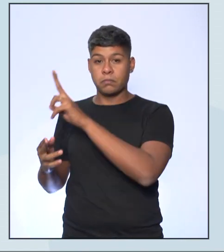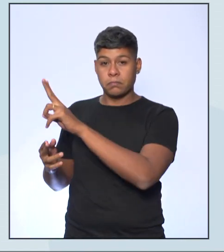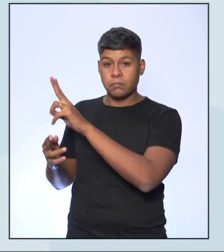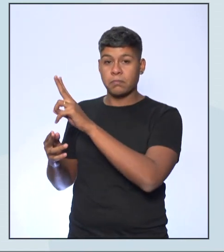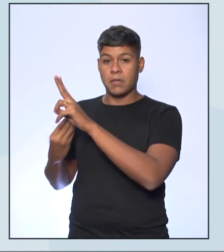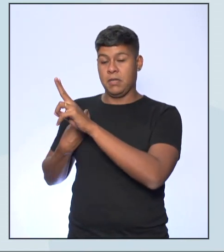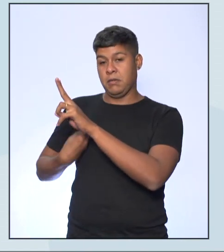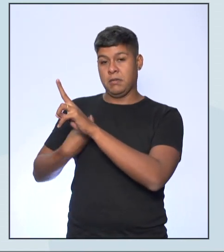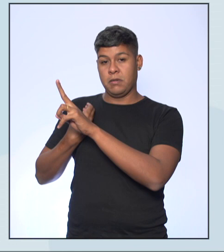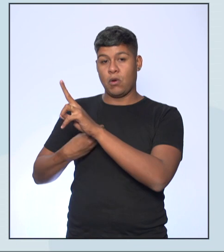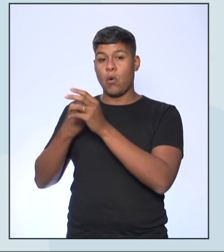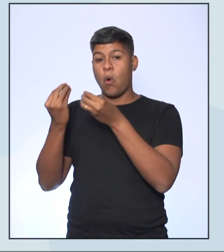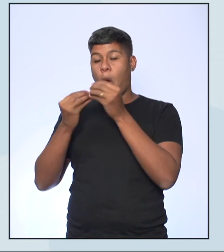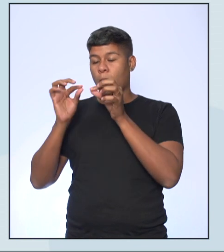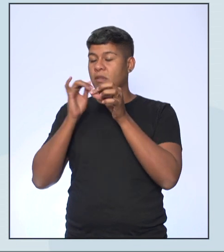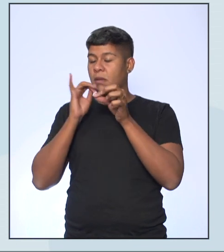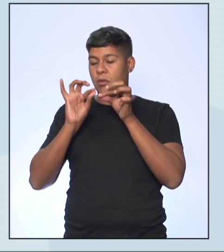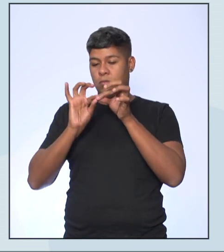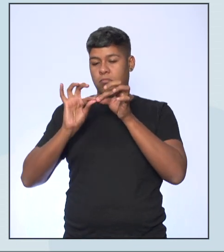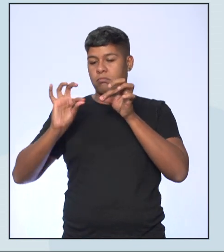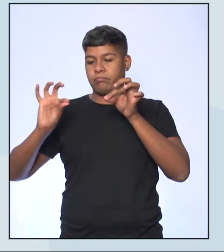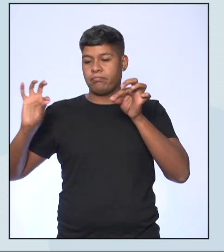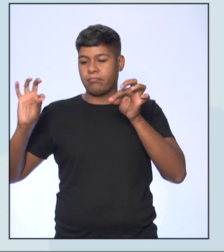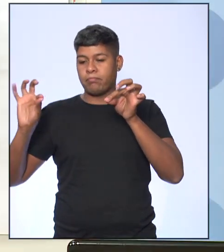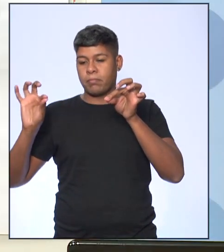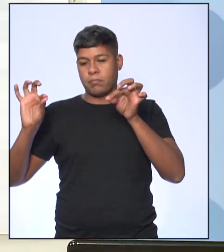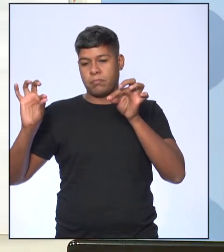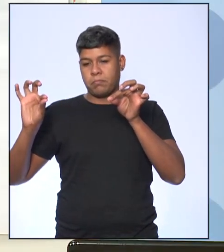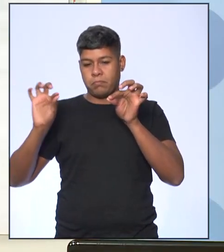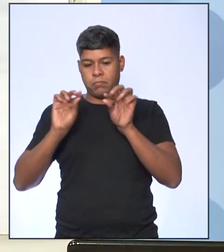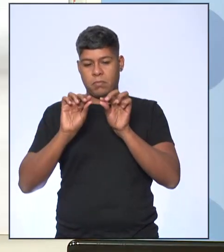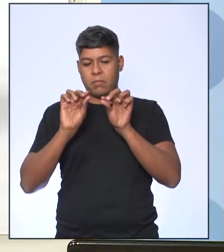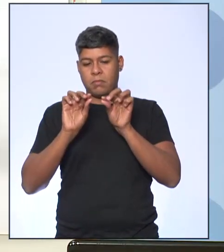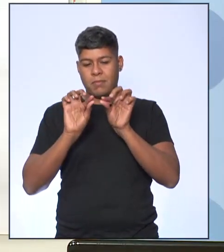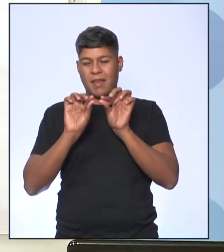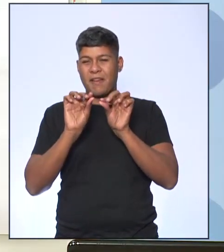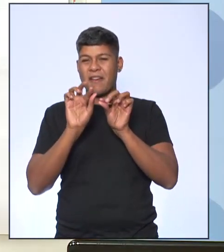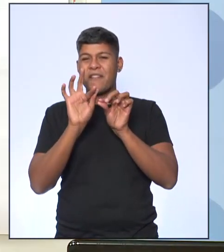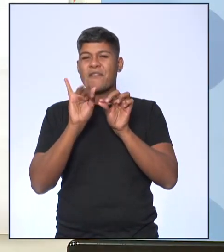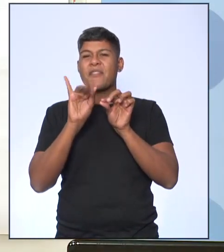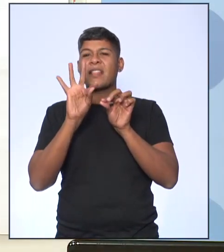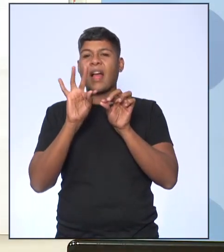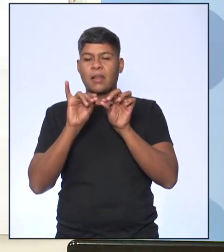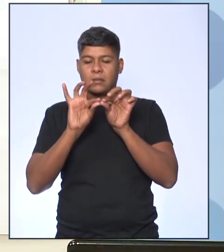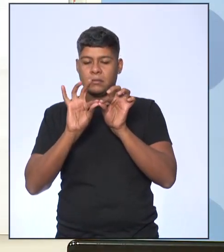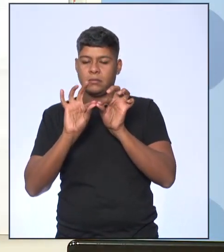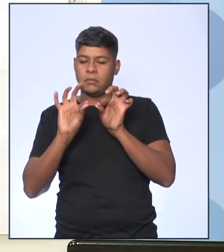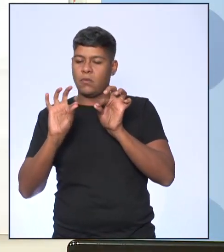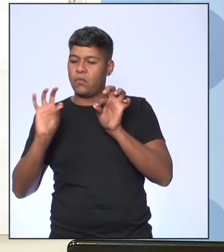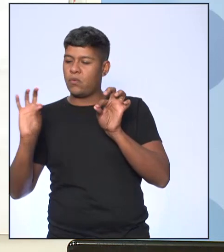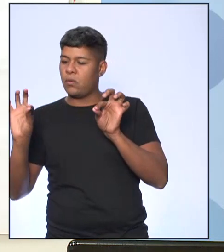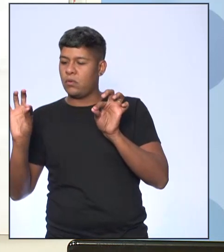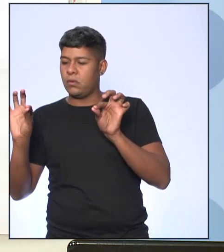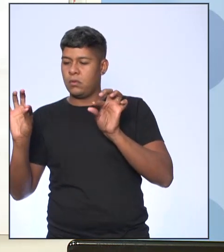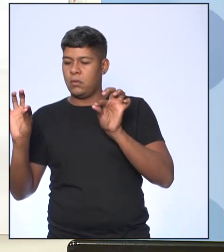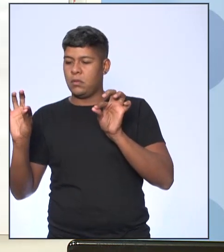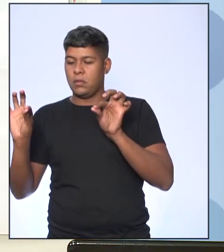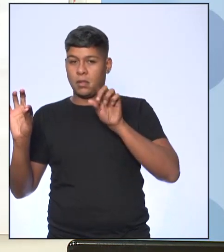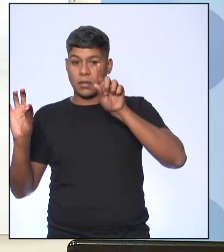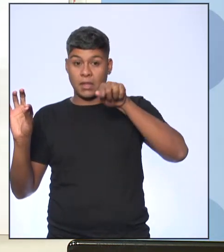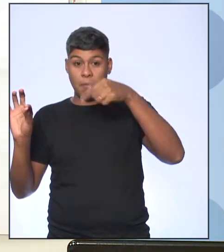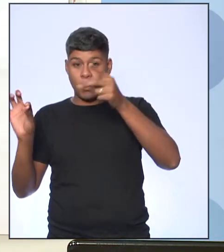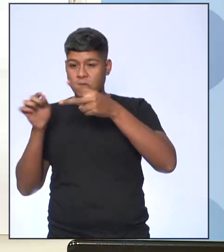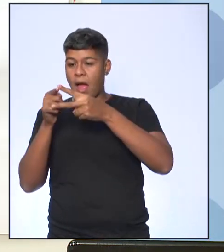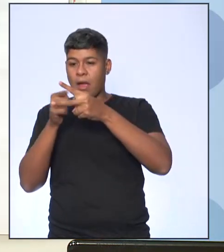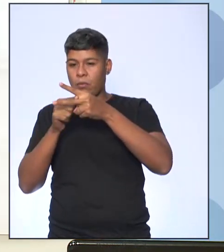aqui na tela. Essa medida ela pode ir pela extensão da circunferência inteira. Qualquer circunferência.